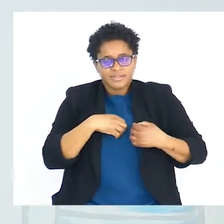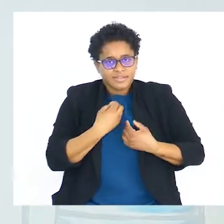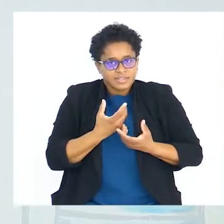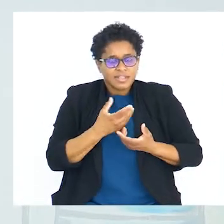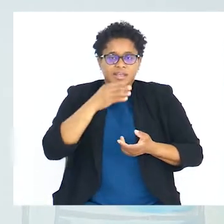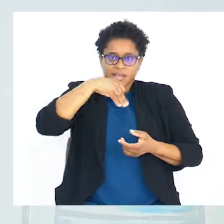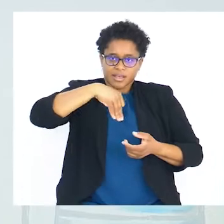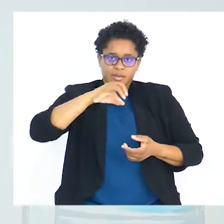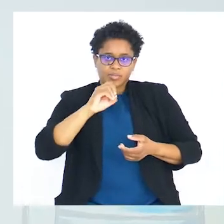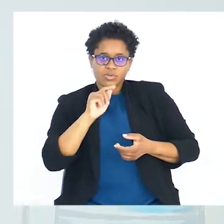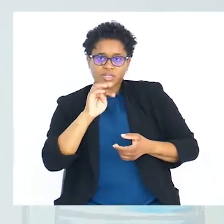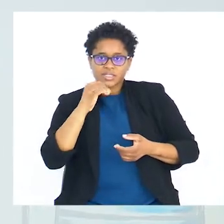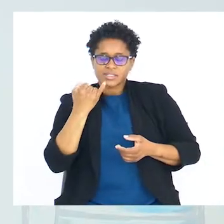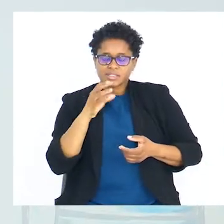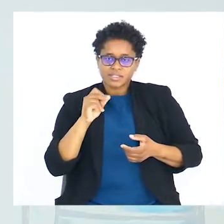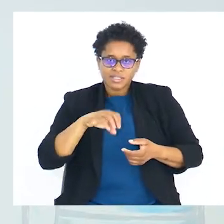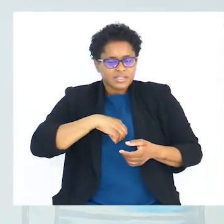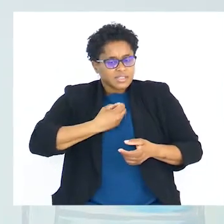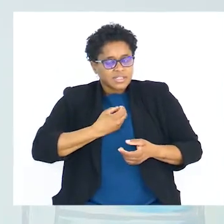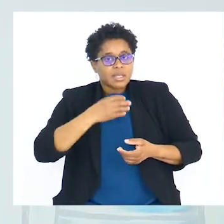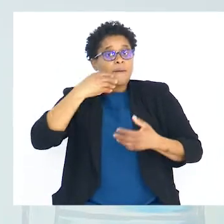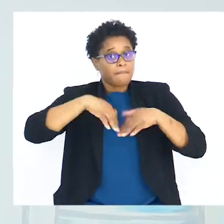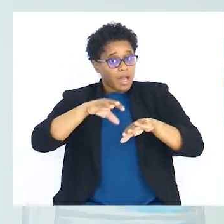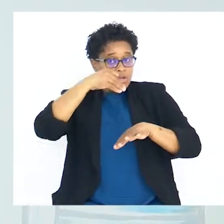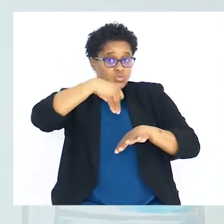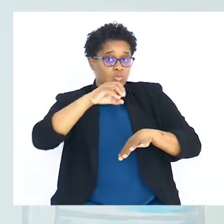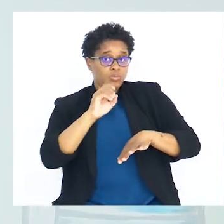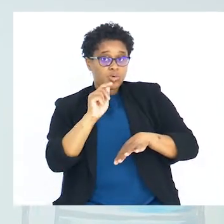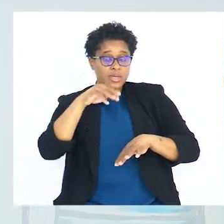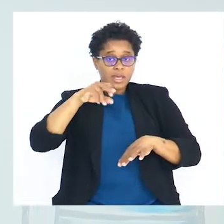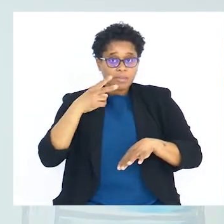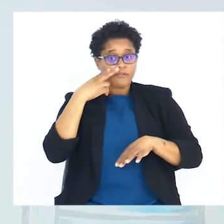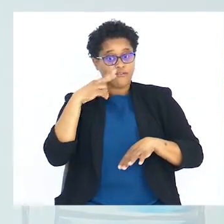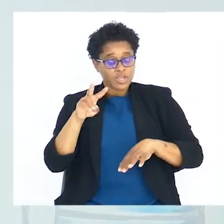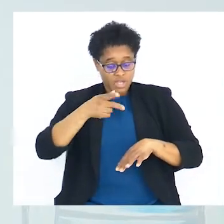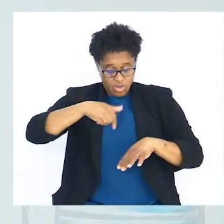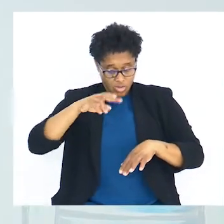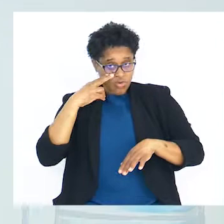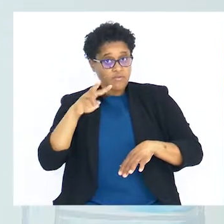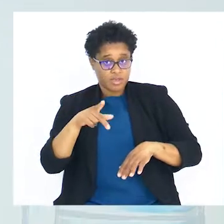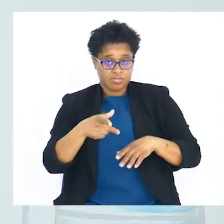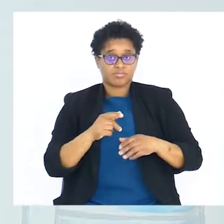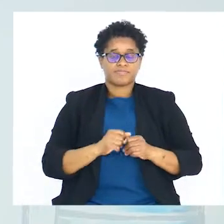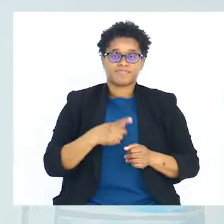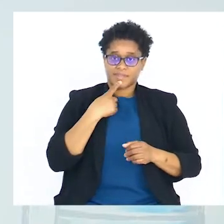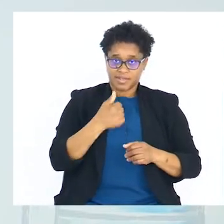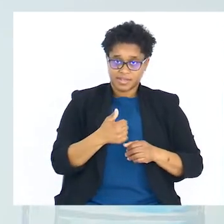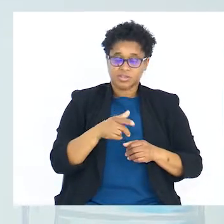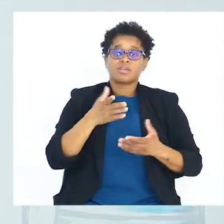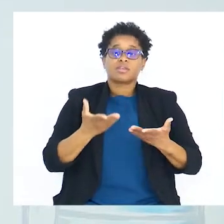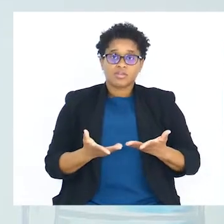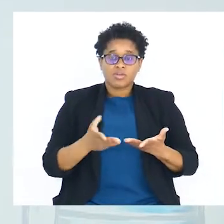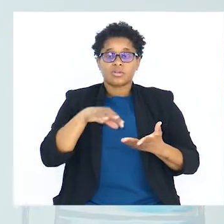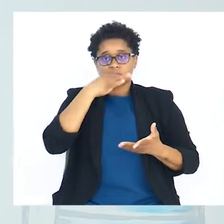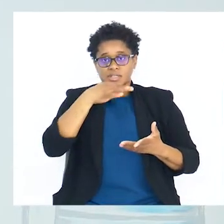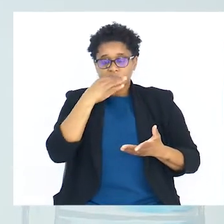O poema é o quê? É vista. Nós vimos o poema, certo? É por isso que